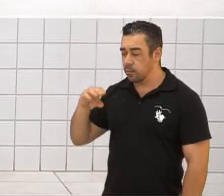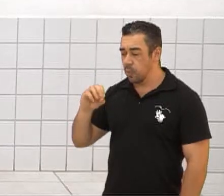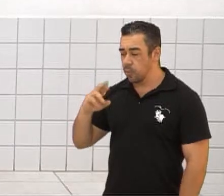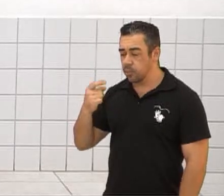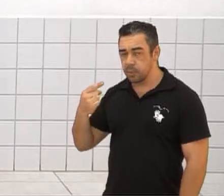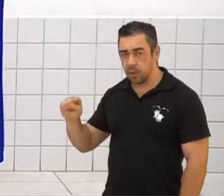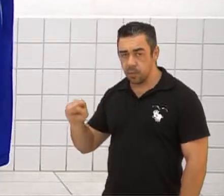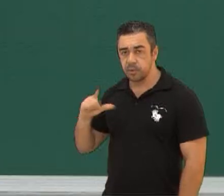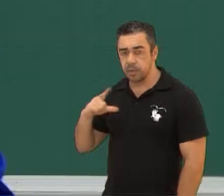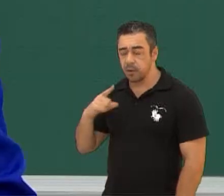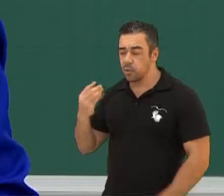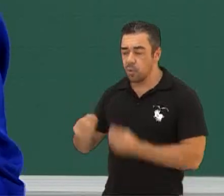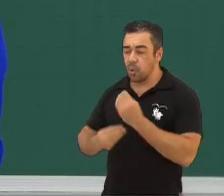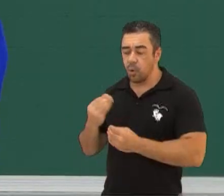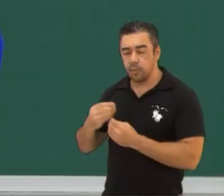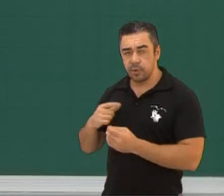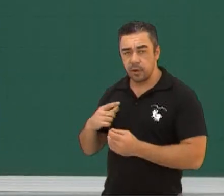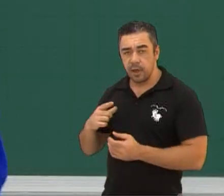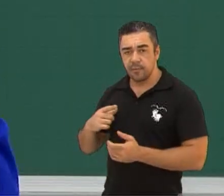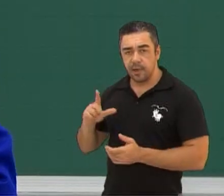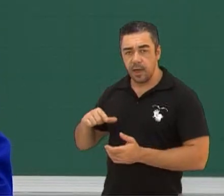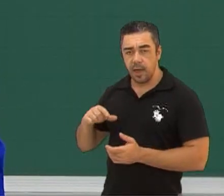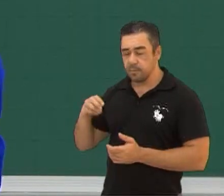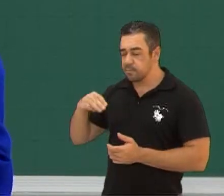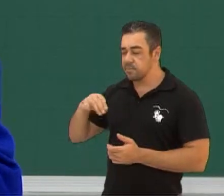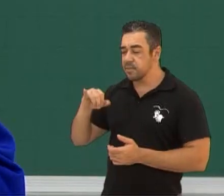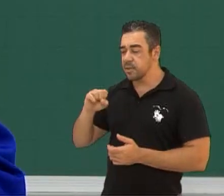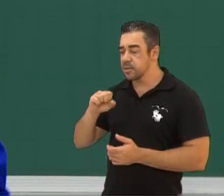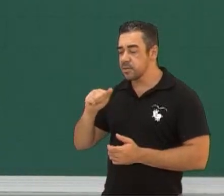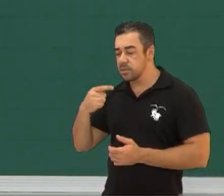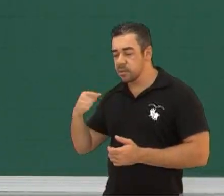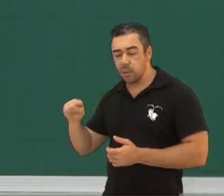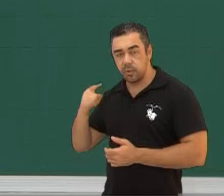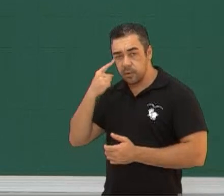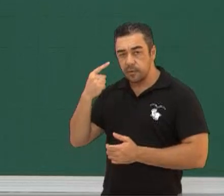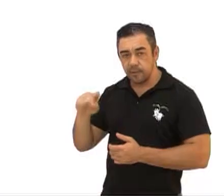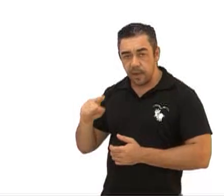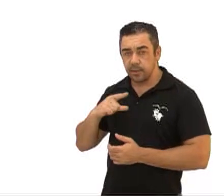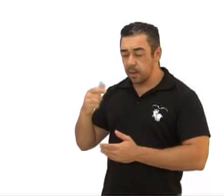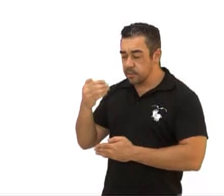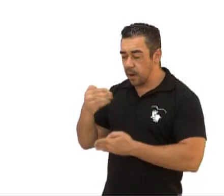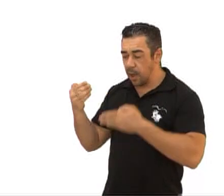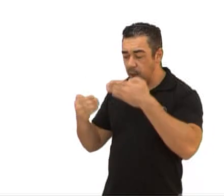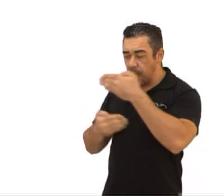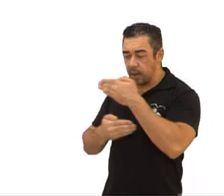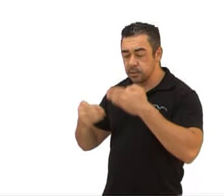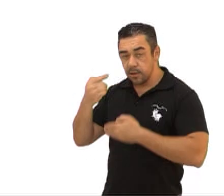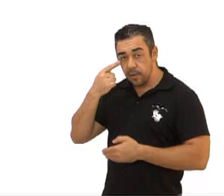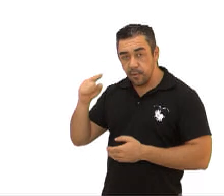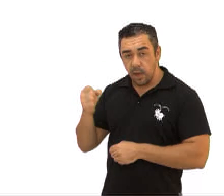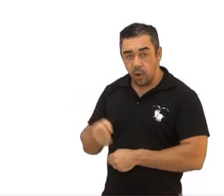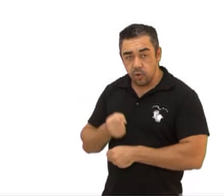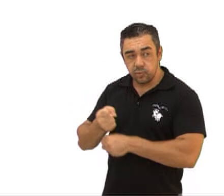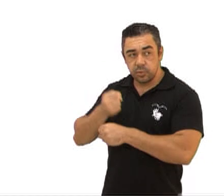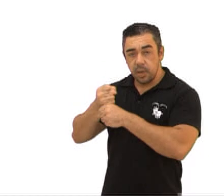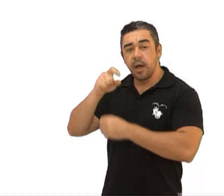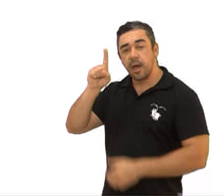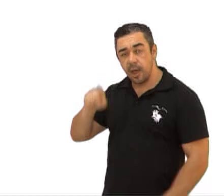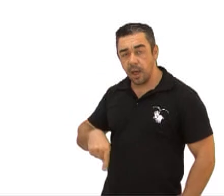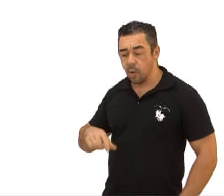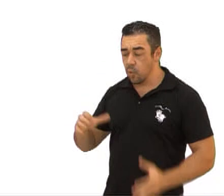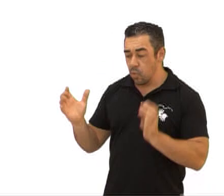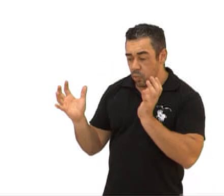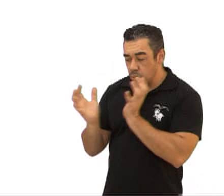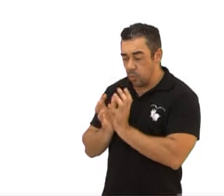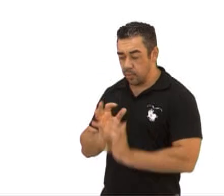nesse mapinha mesmo, se você depois, mais tarde, resgatar pelos slides, você vai ver que essas edificações são as missões jesuíticas